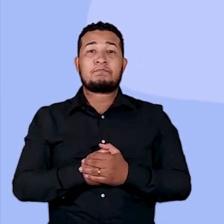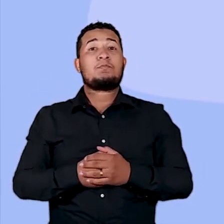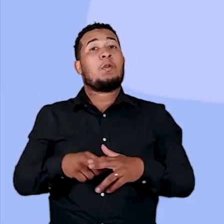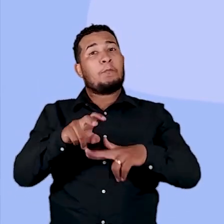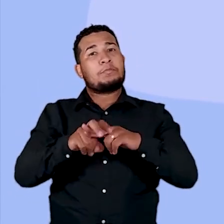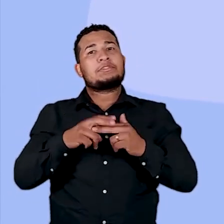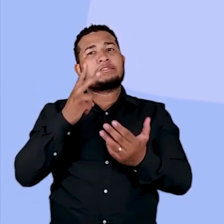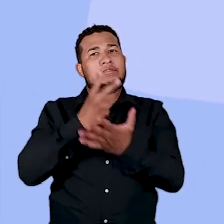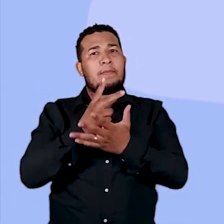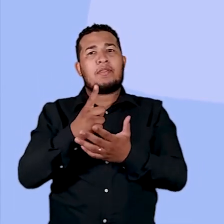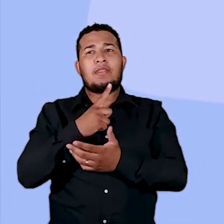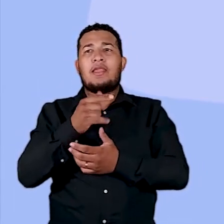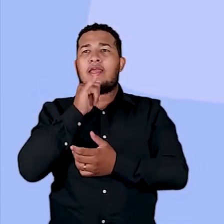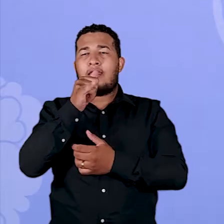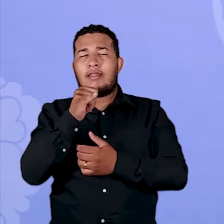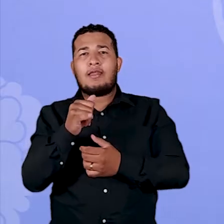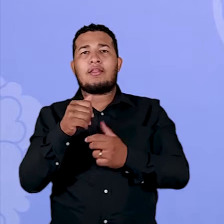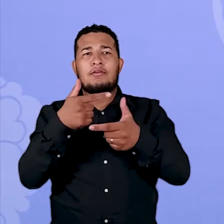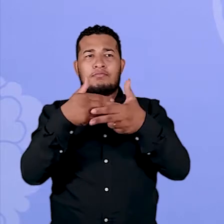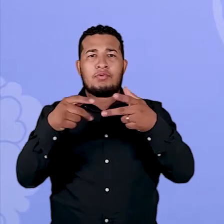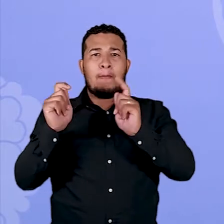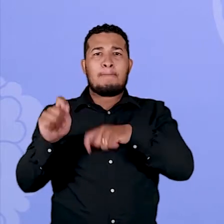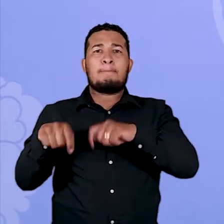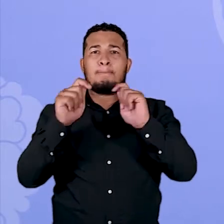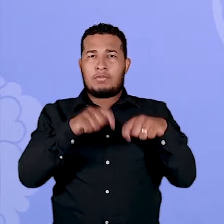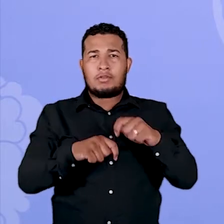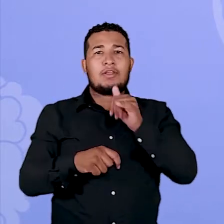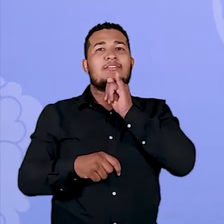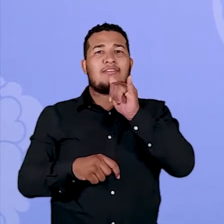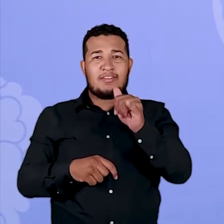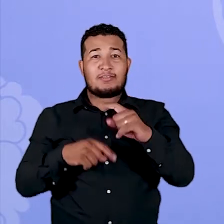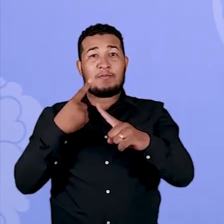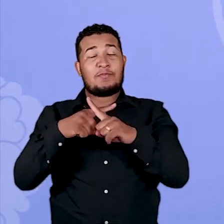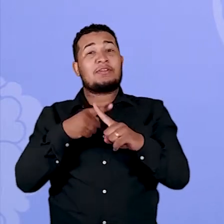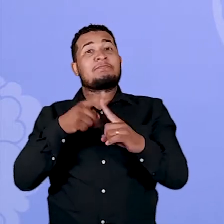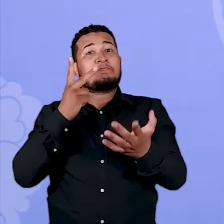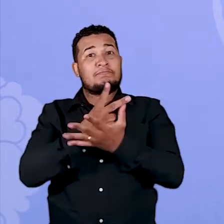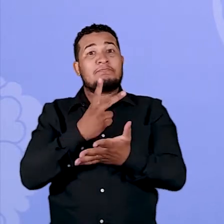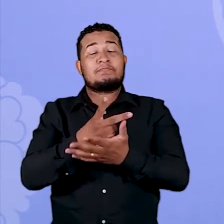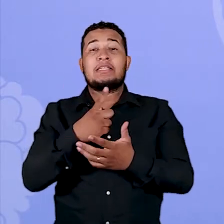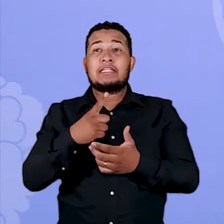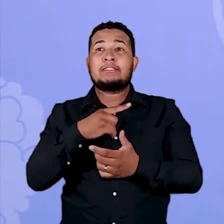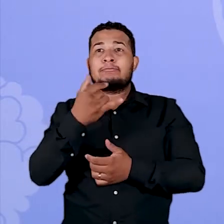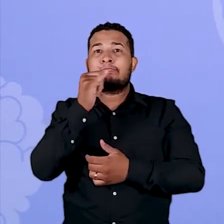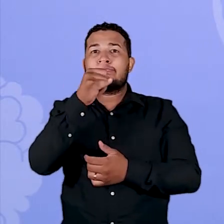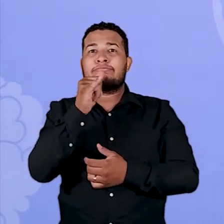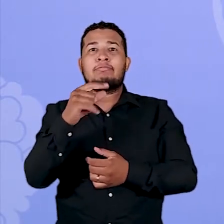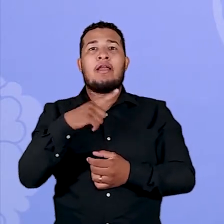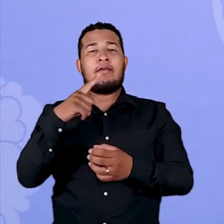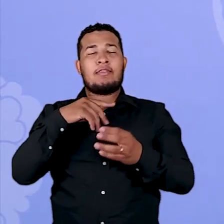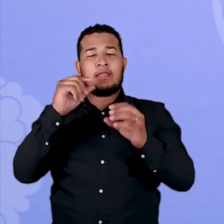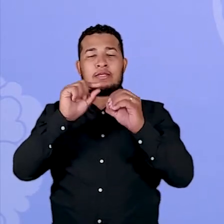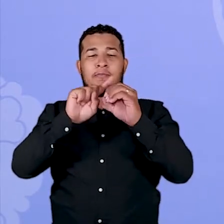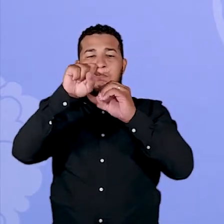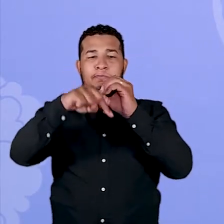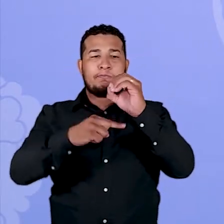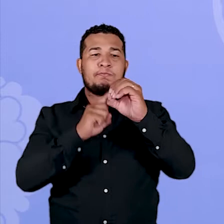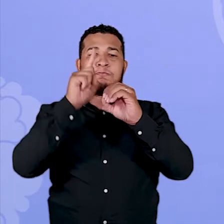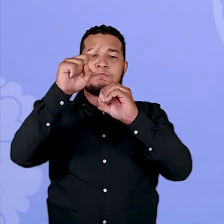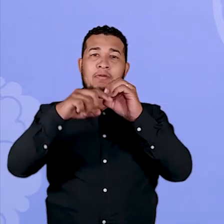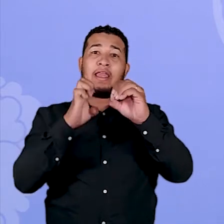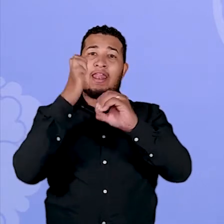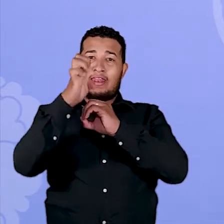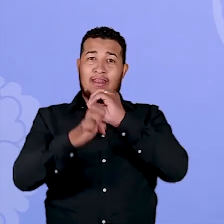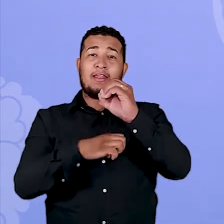fala muito de elétrons, corrente elétrica, carga elétrica, potencial elétrico, porque a gente vai sempre trabalhar com os elétrons que estão em volta desse